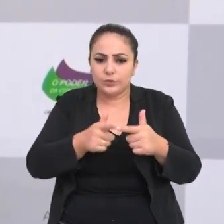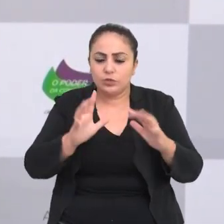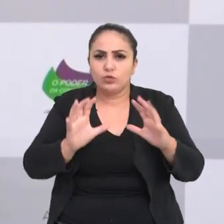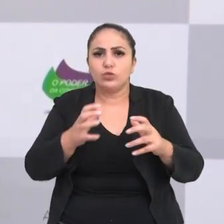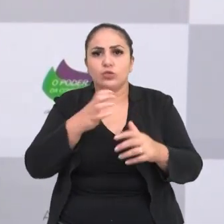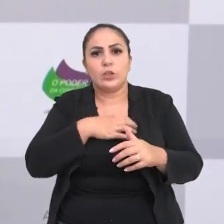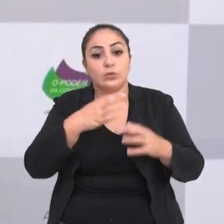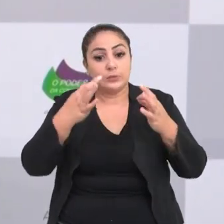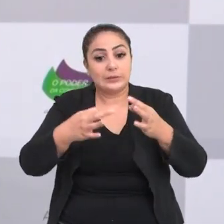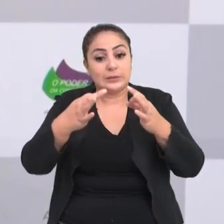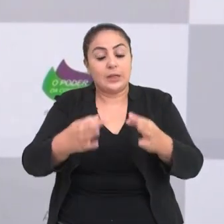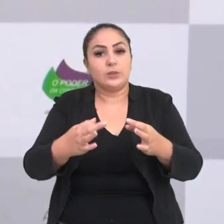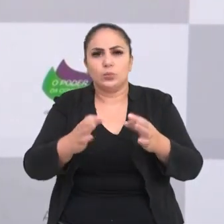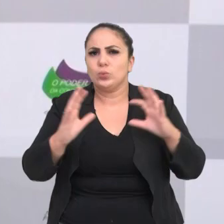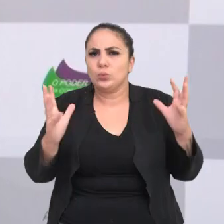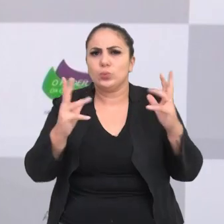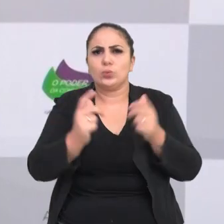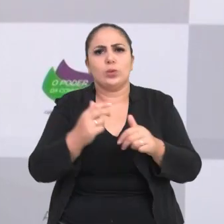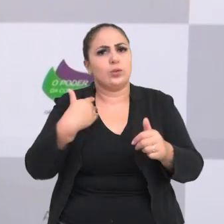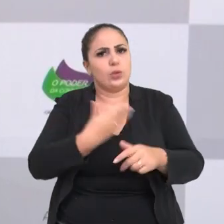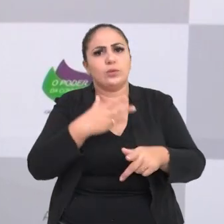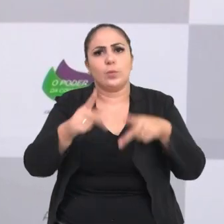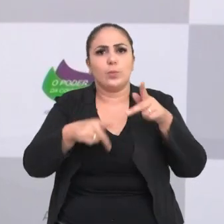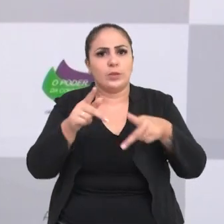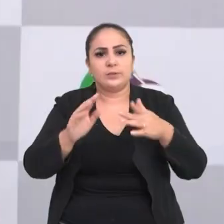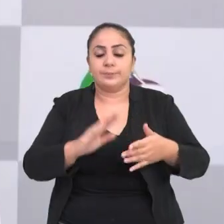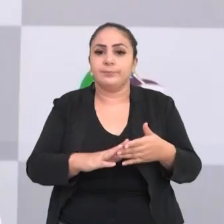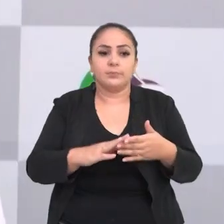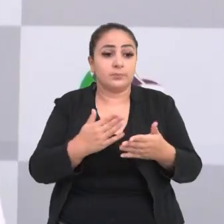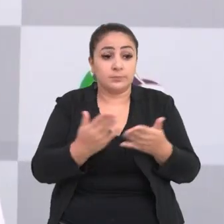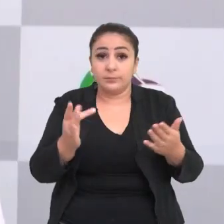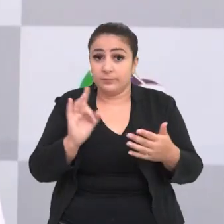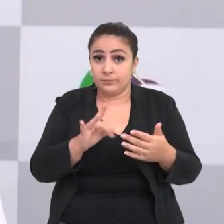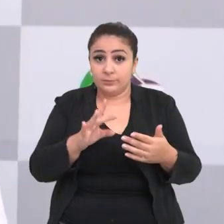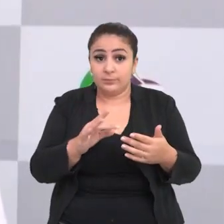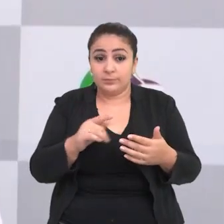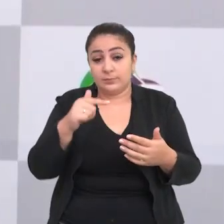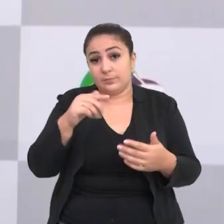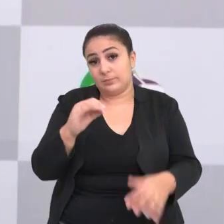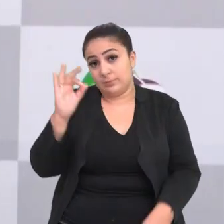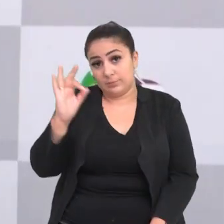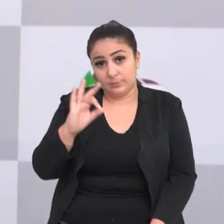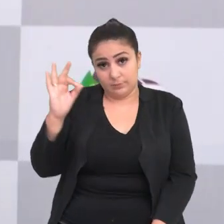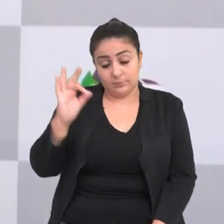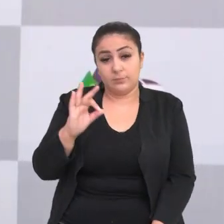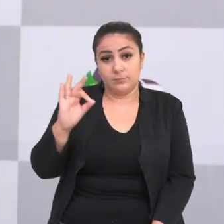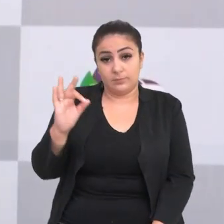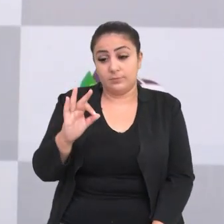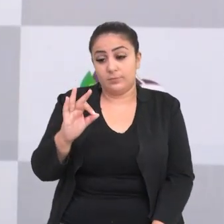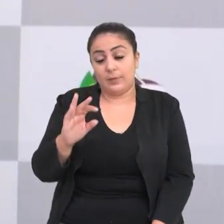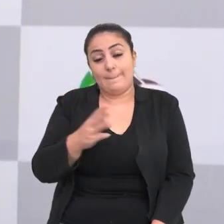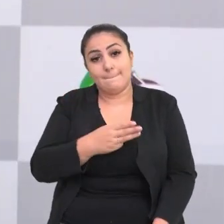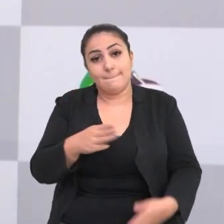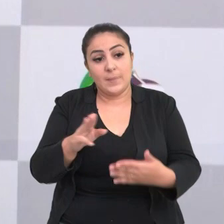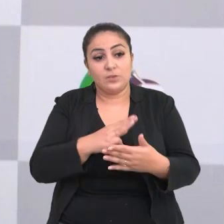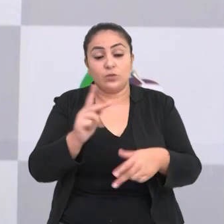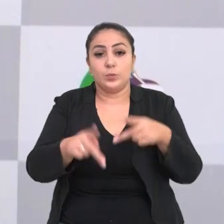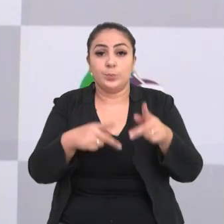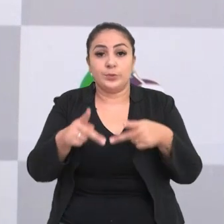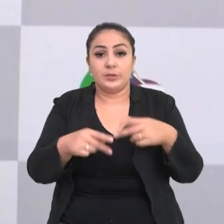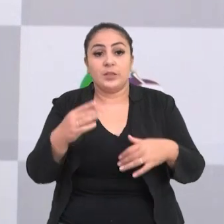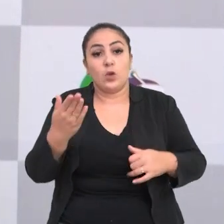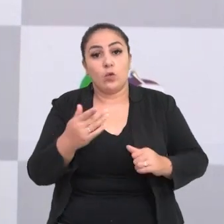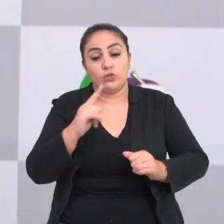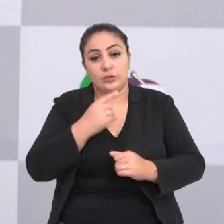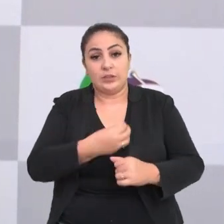dividido de forma justa com toda a nossa população e não apenas de 70%, em média, da